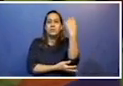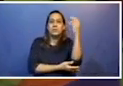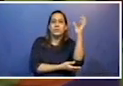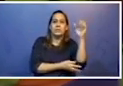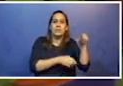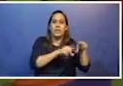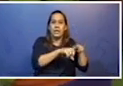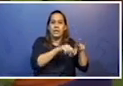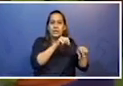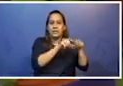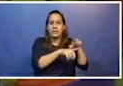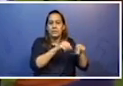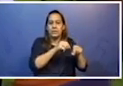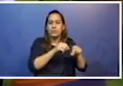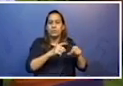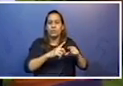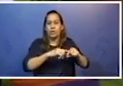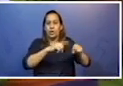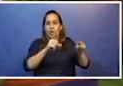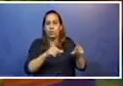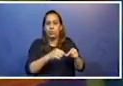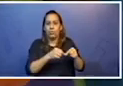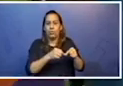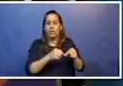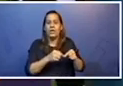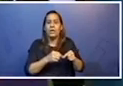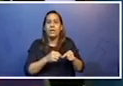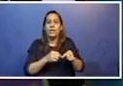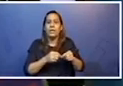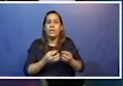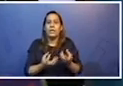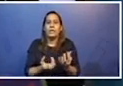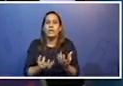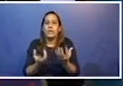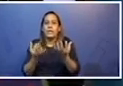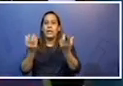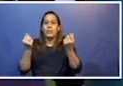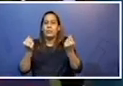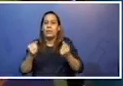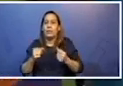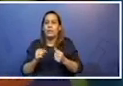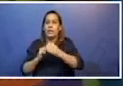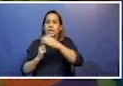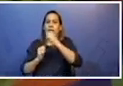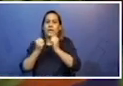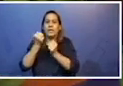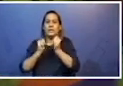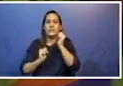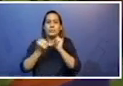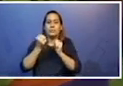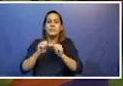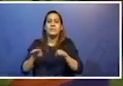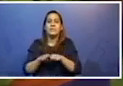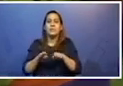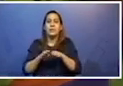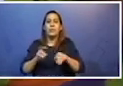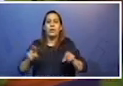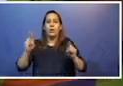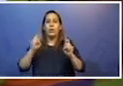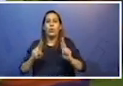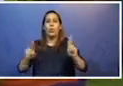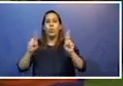como sementes, folhas, hastes de capim. As indústrias também utilizam recursos da